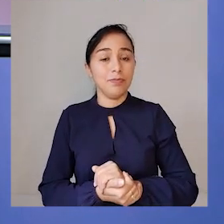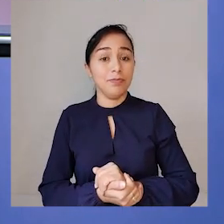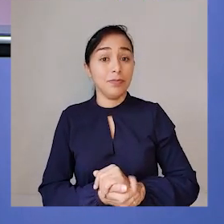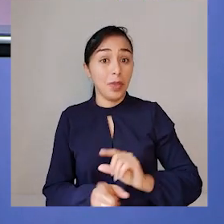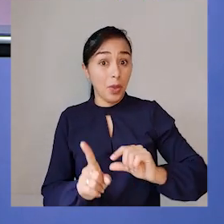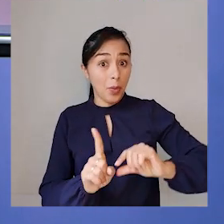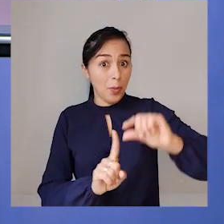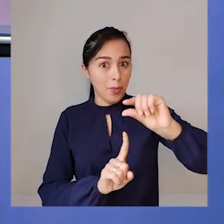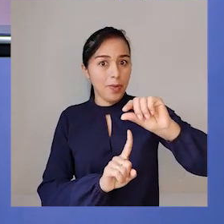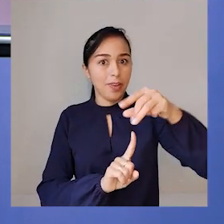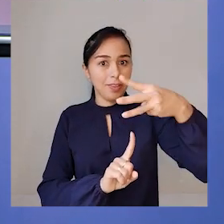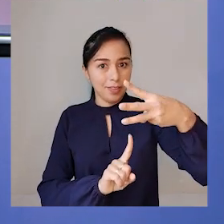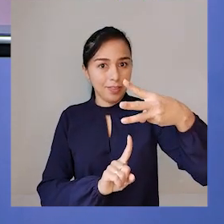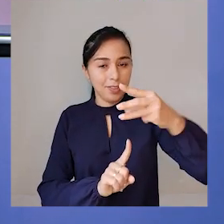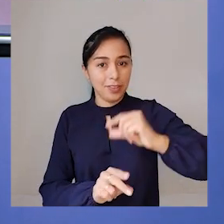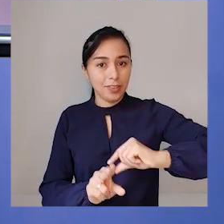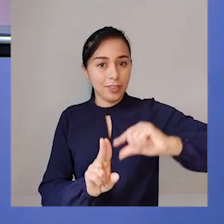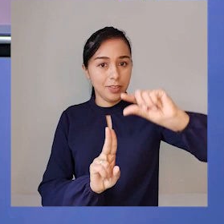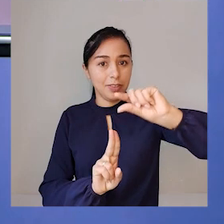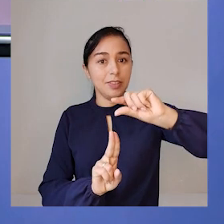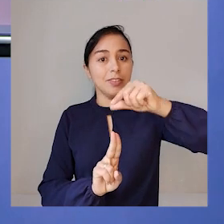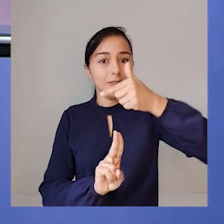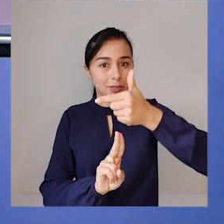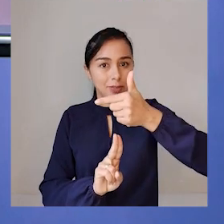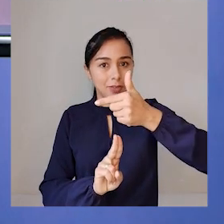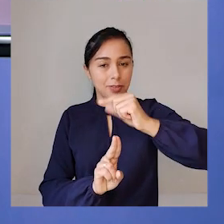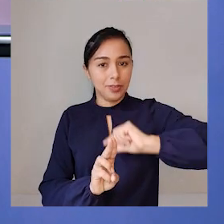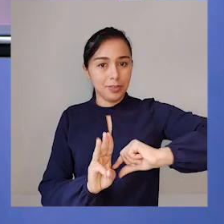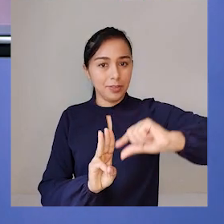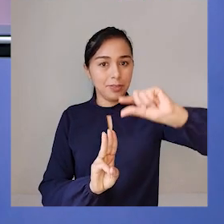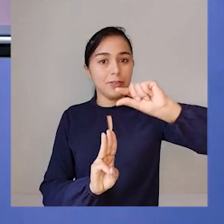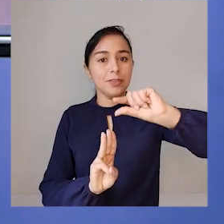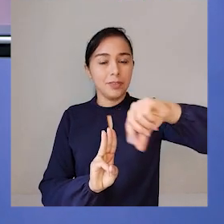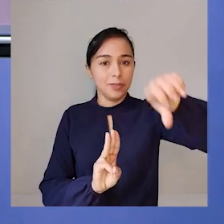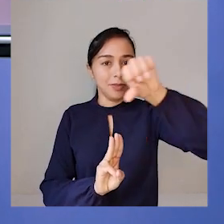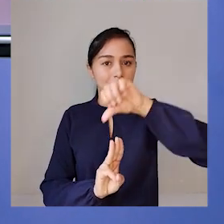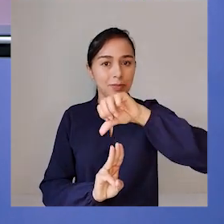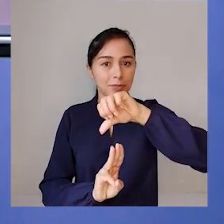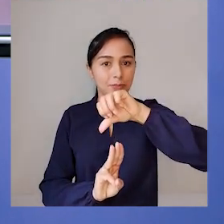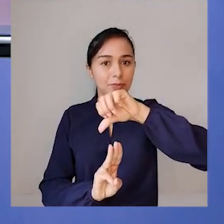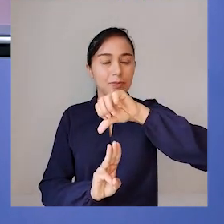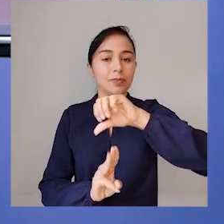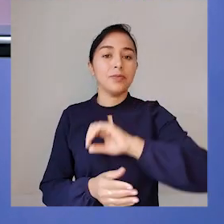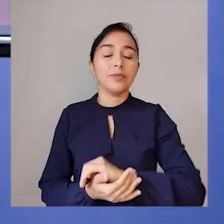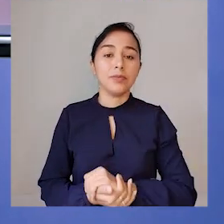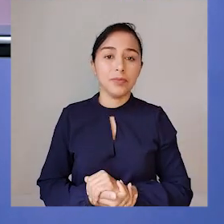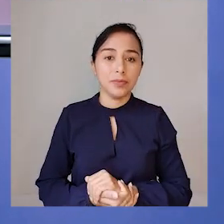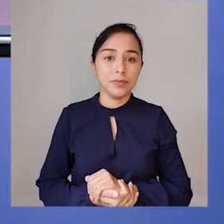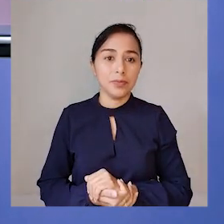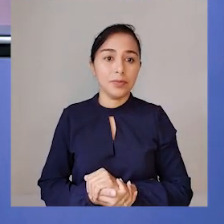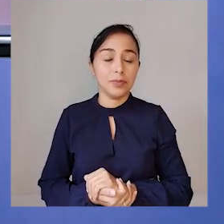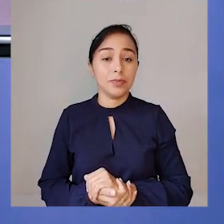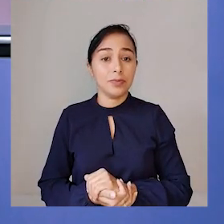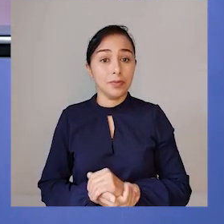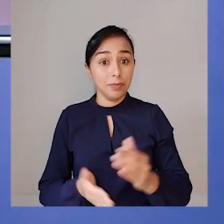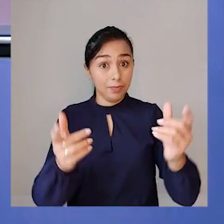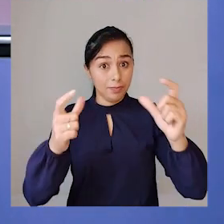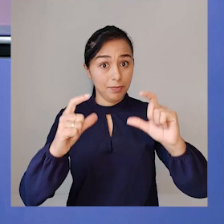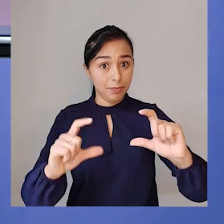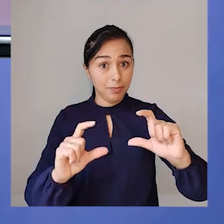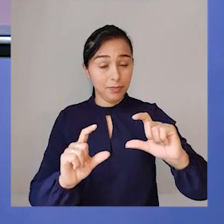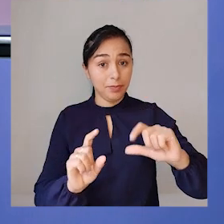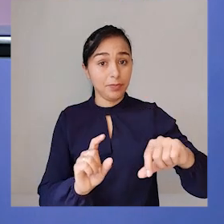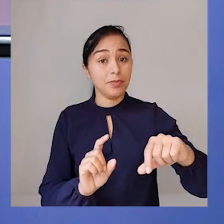a unidade, o 2 a dezena e o 9 a centena. O próximo é o 32,